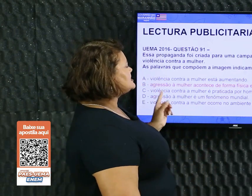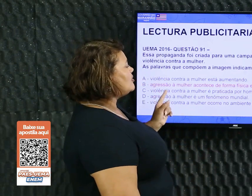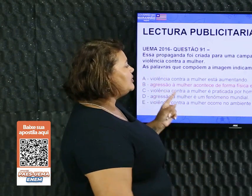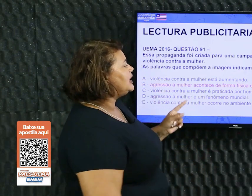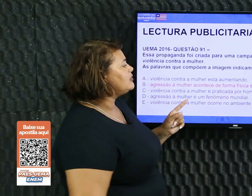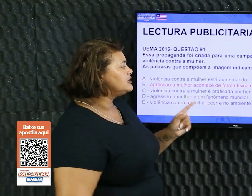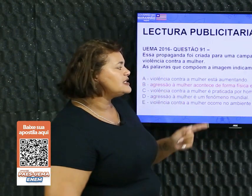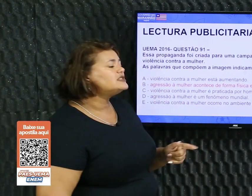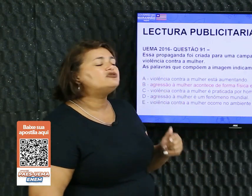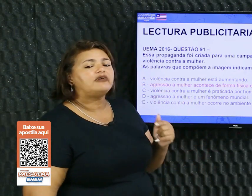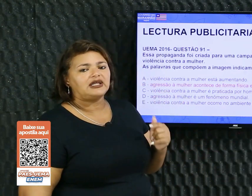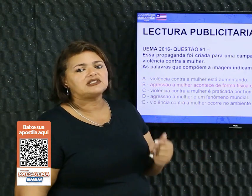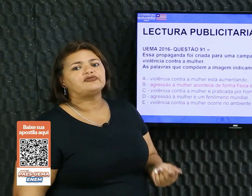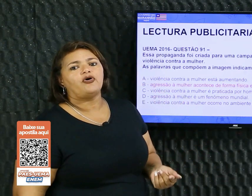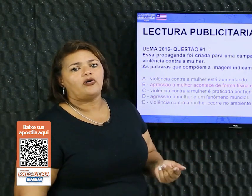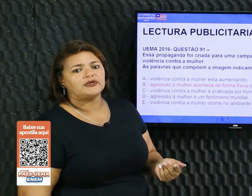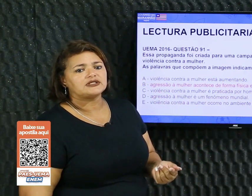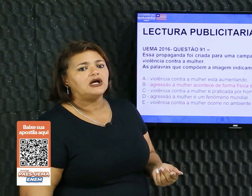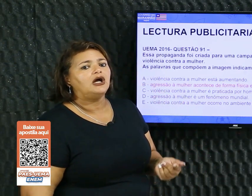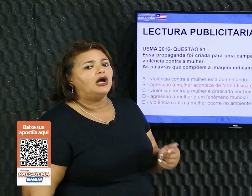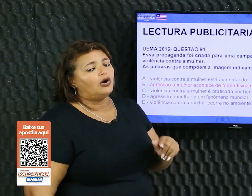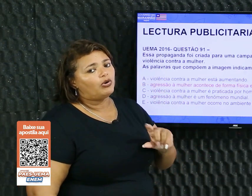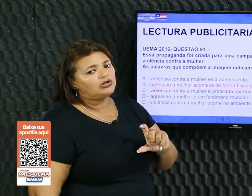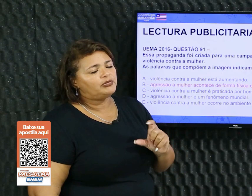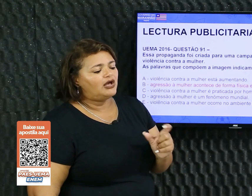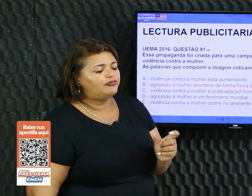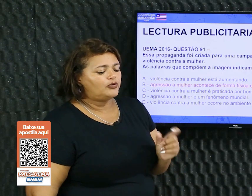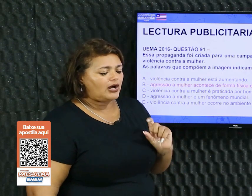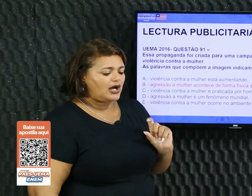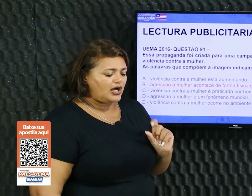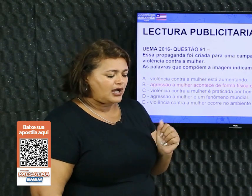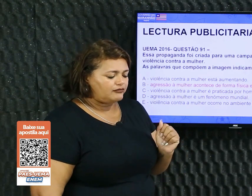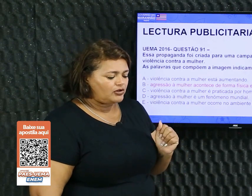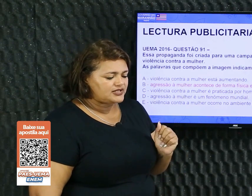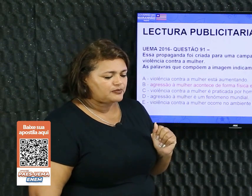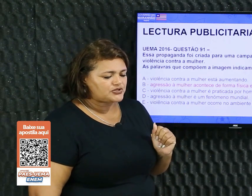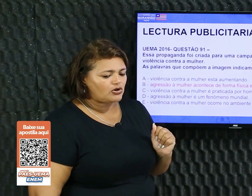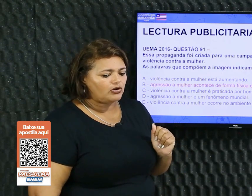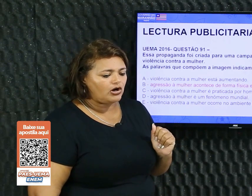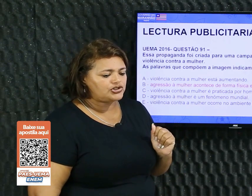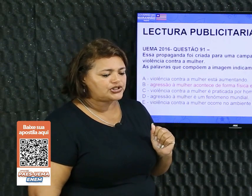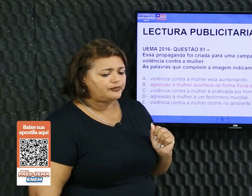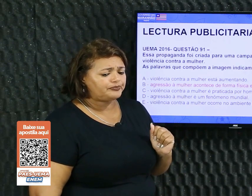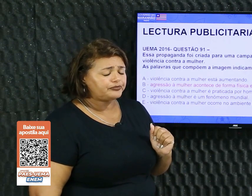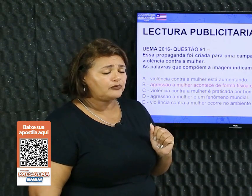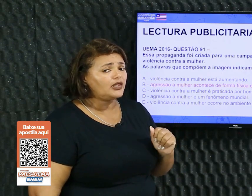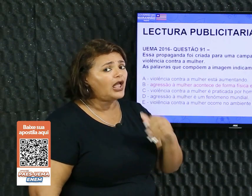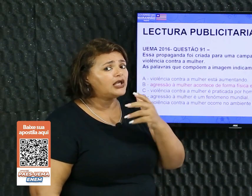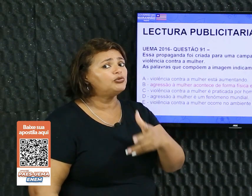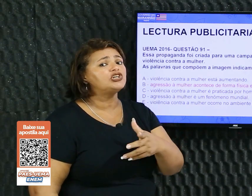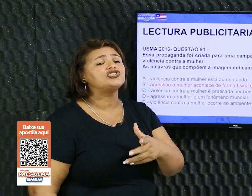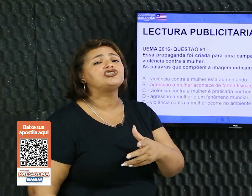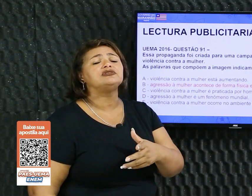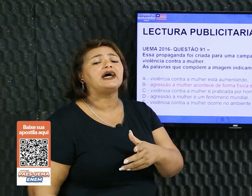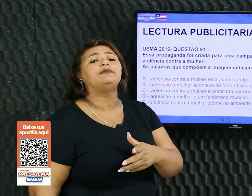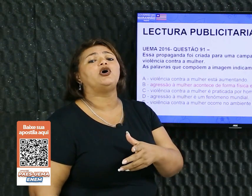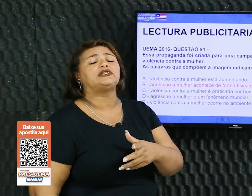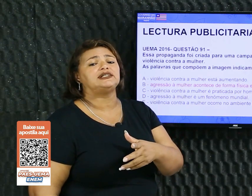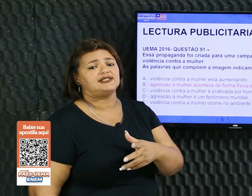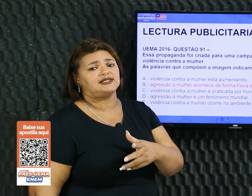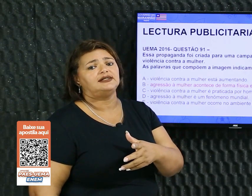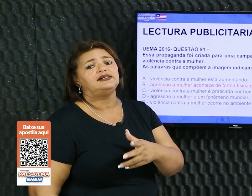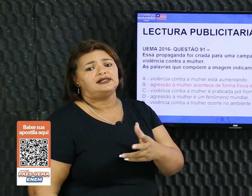a agressão à mulher ela acontece de várias formas. Quando eu me refiro à violência psicológica, é que muita gente não